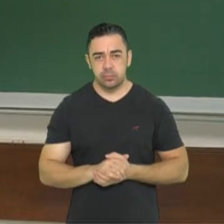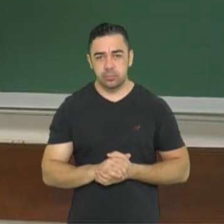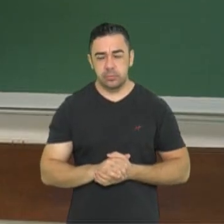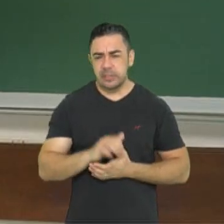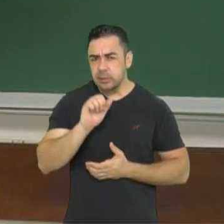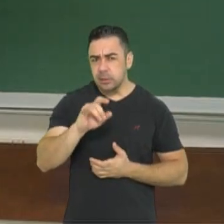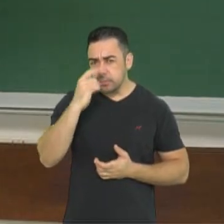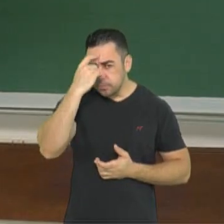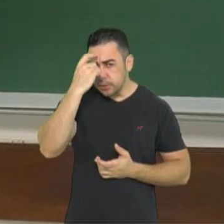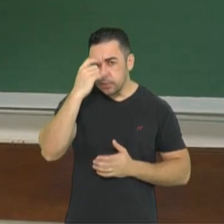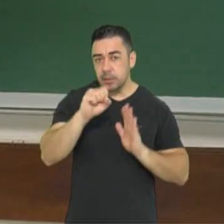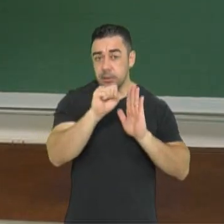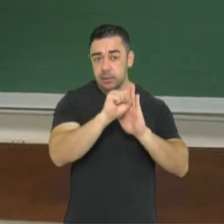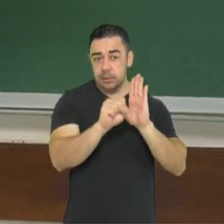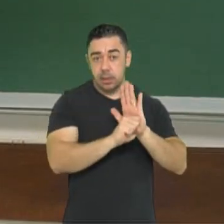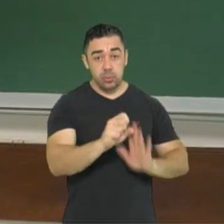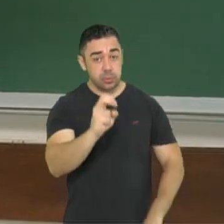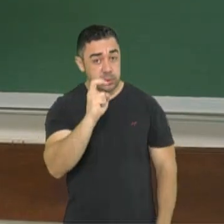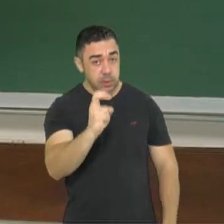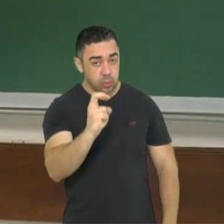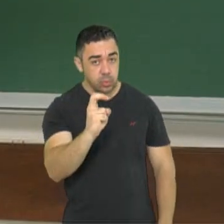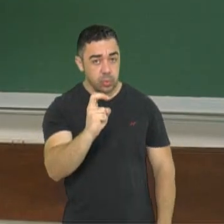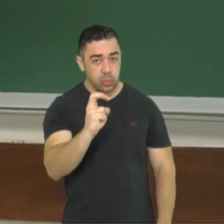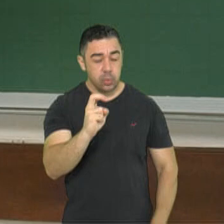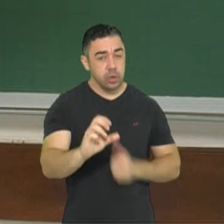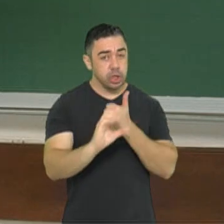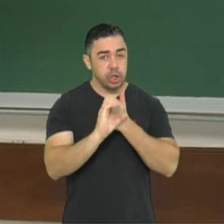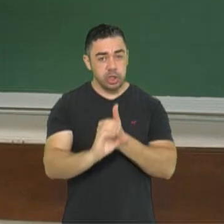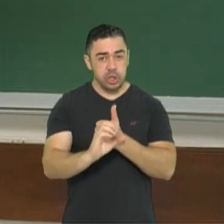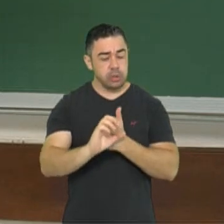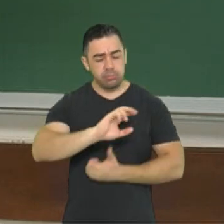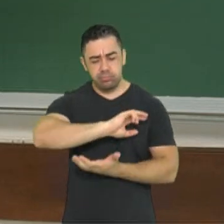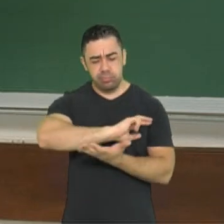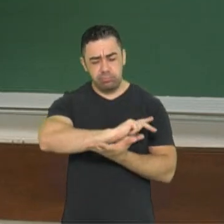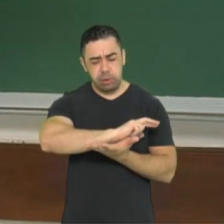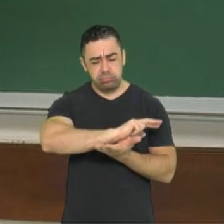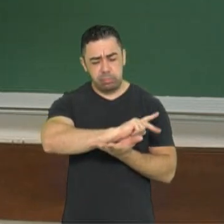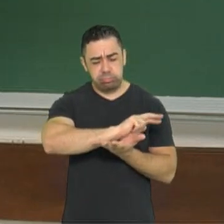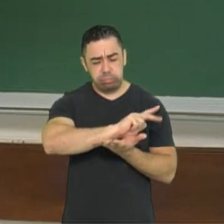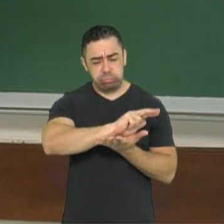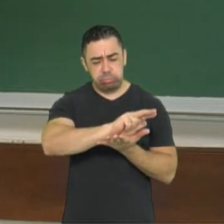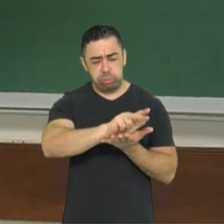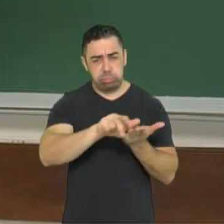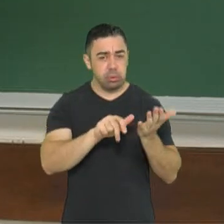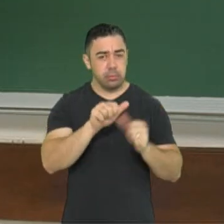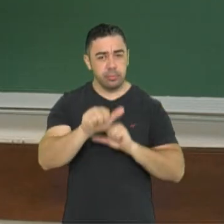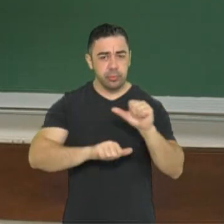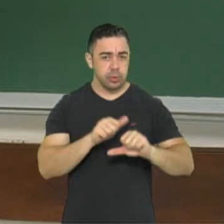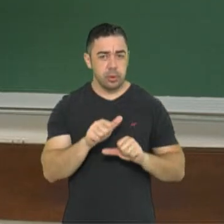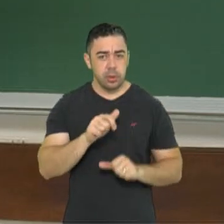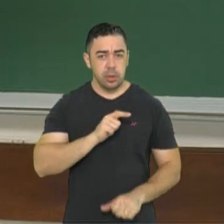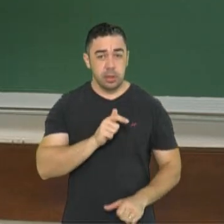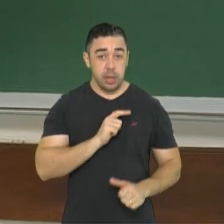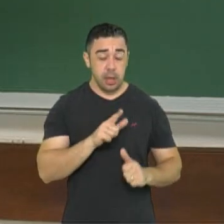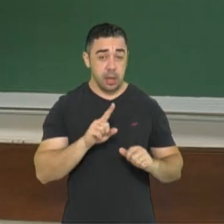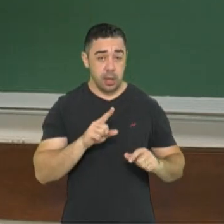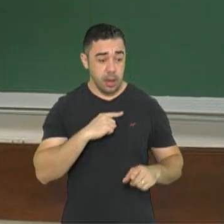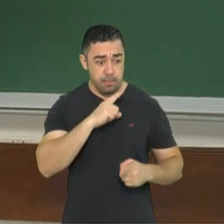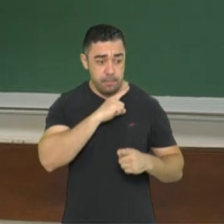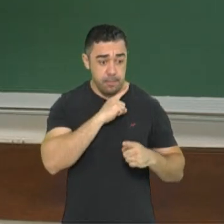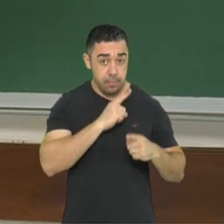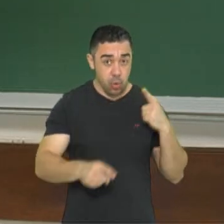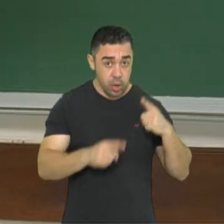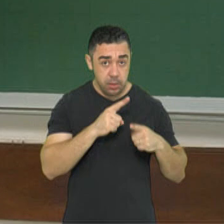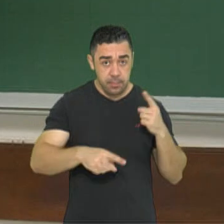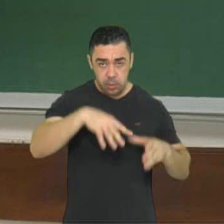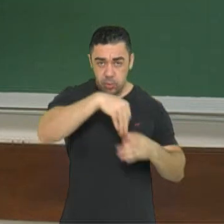Se nós pensarmos até o século V, o cristianismo passou por várias situações, como vocês viram nas aulas passadas, de seita perseguida, proibida